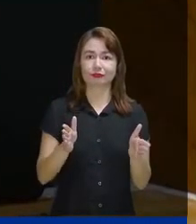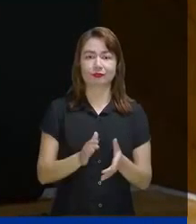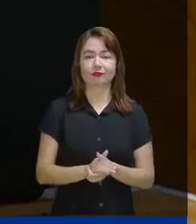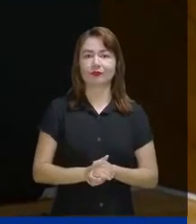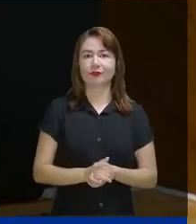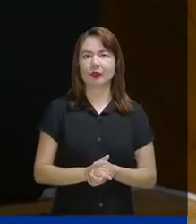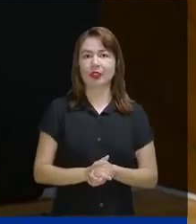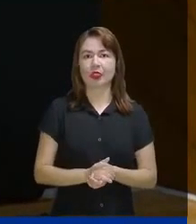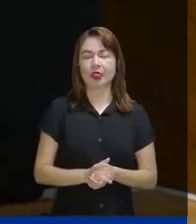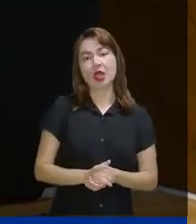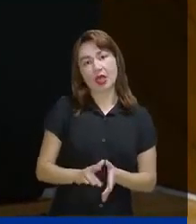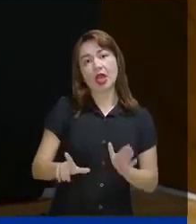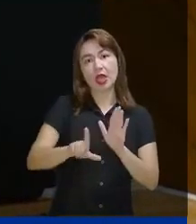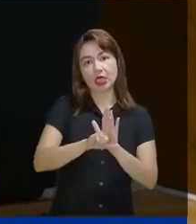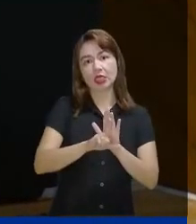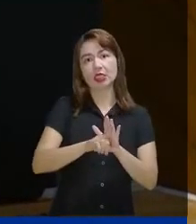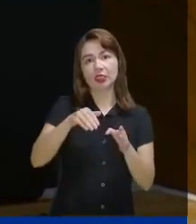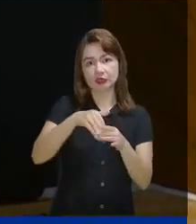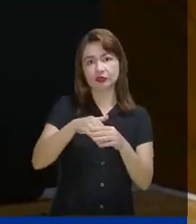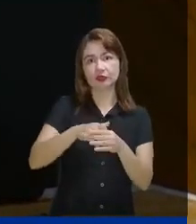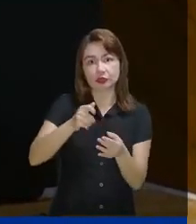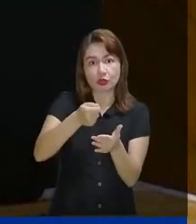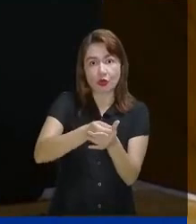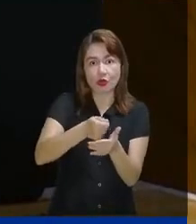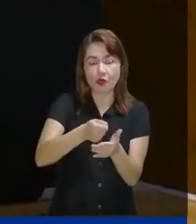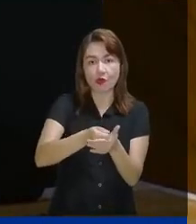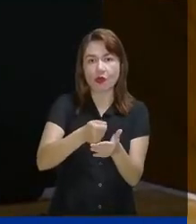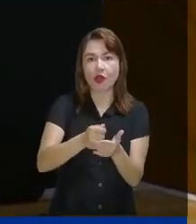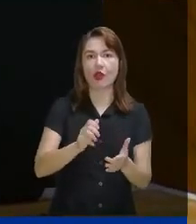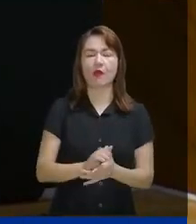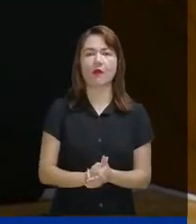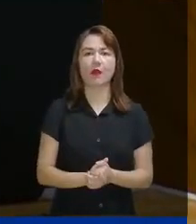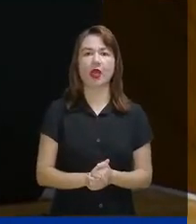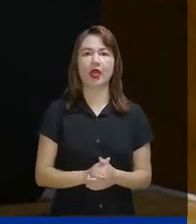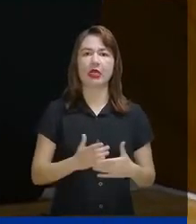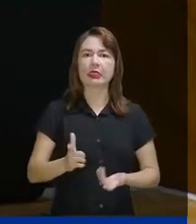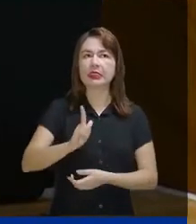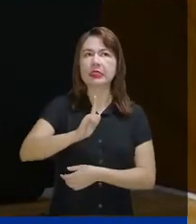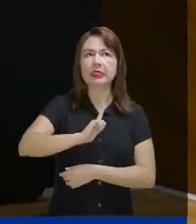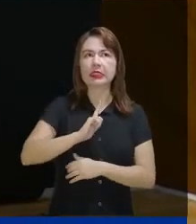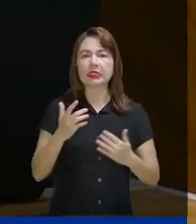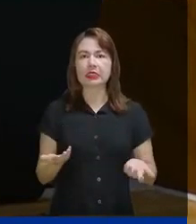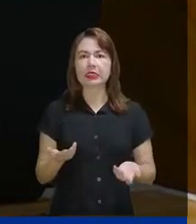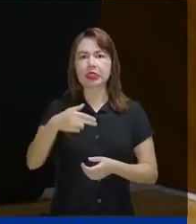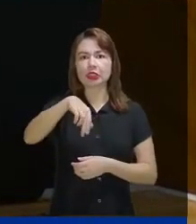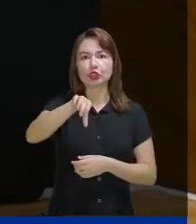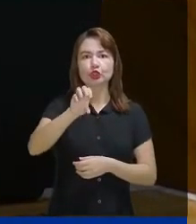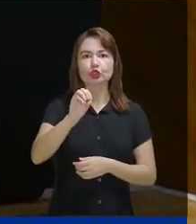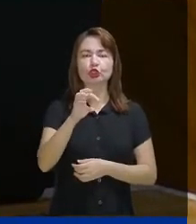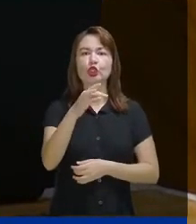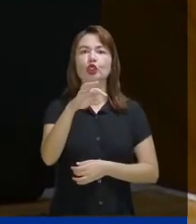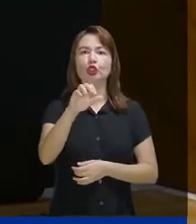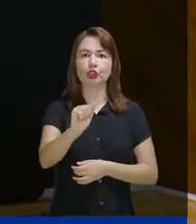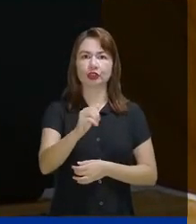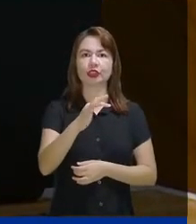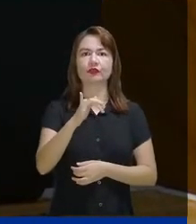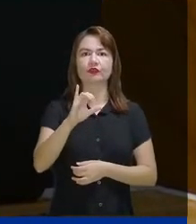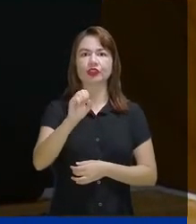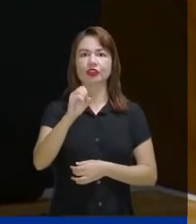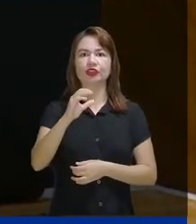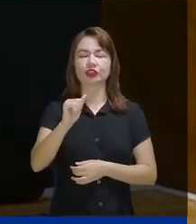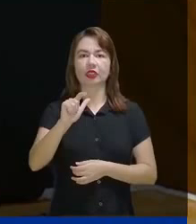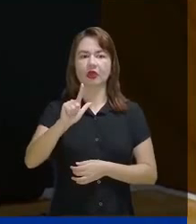eleitoral exige, e também os precedentes do TSE, é que haja a nota fiscal e que ela